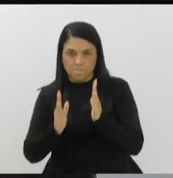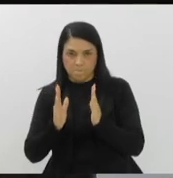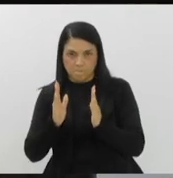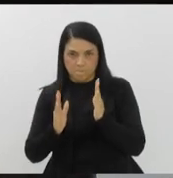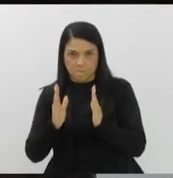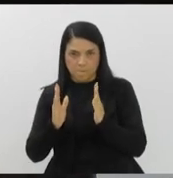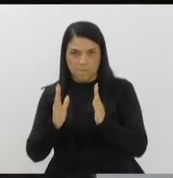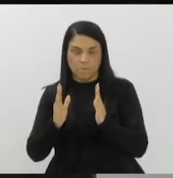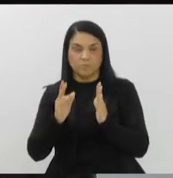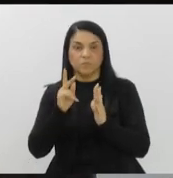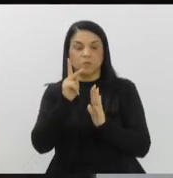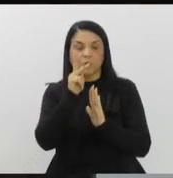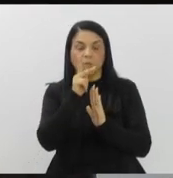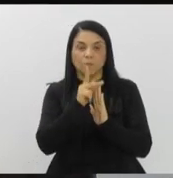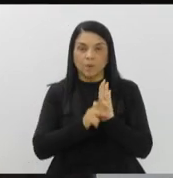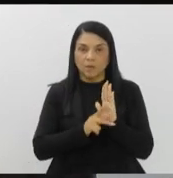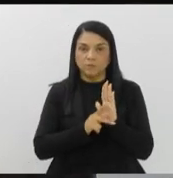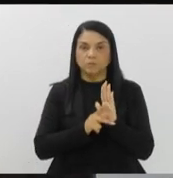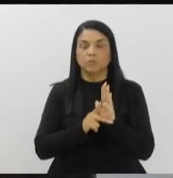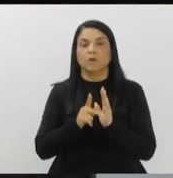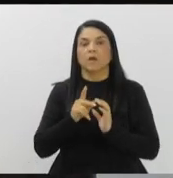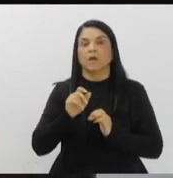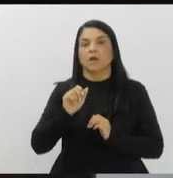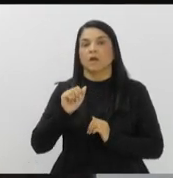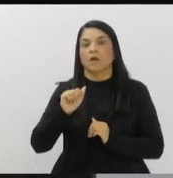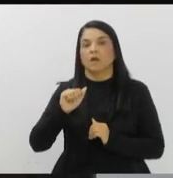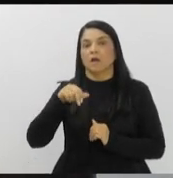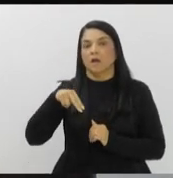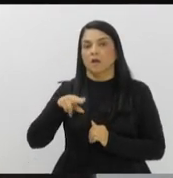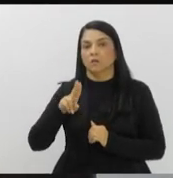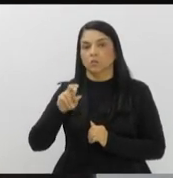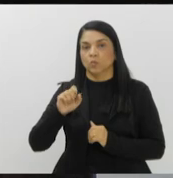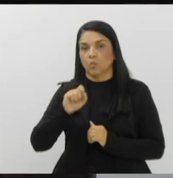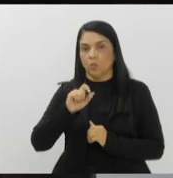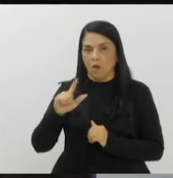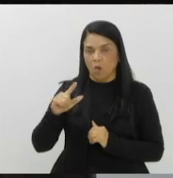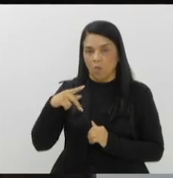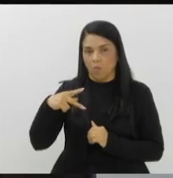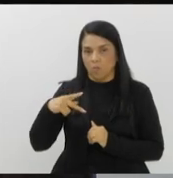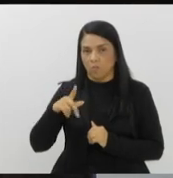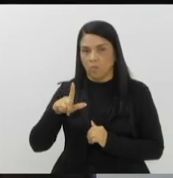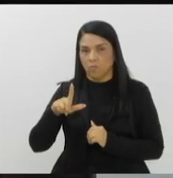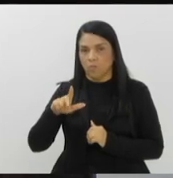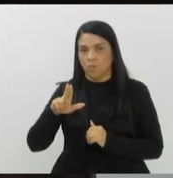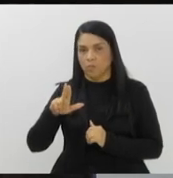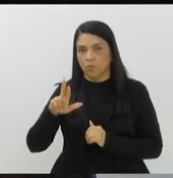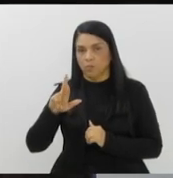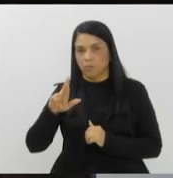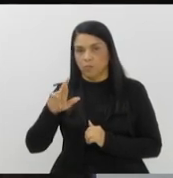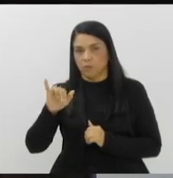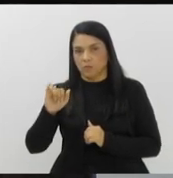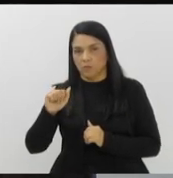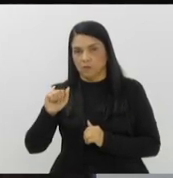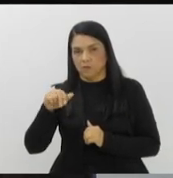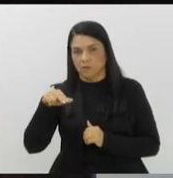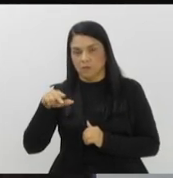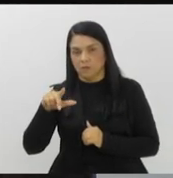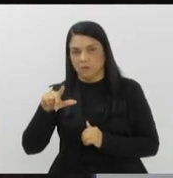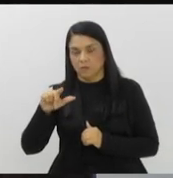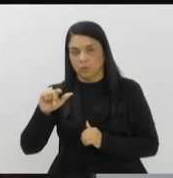plano plurianual, ou a revisão do plano plurianual, a ideia é que eles